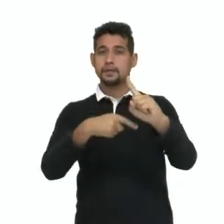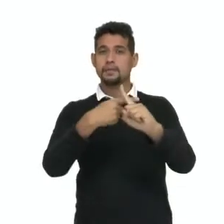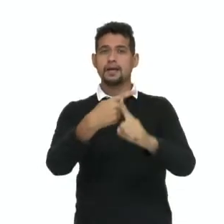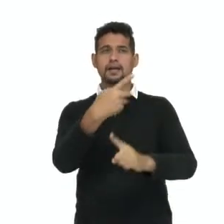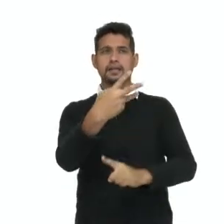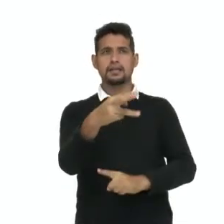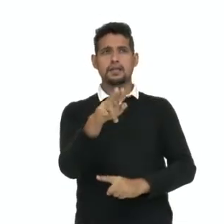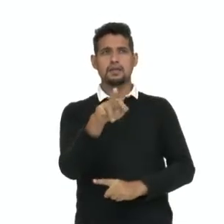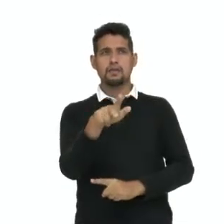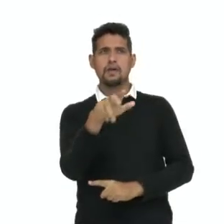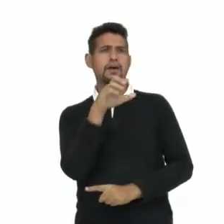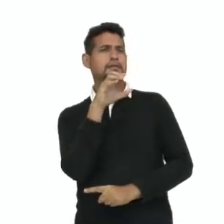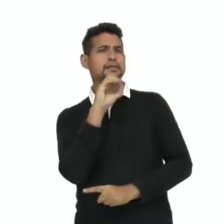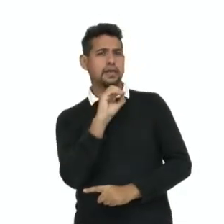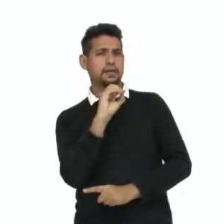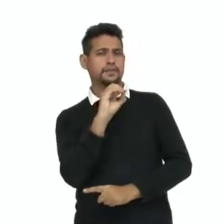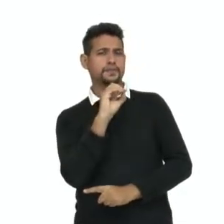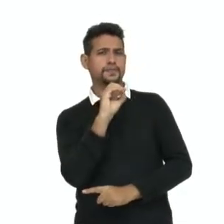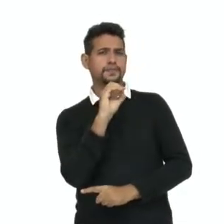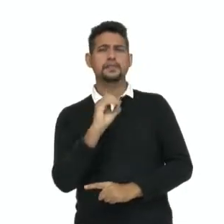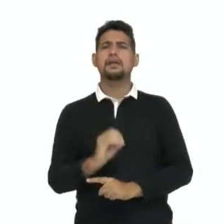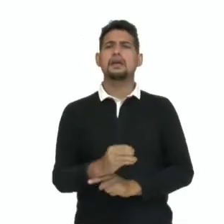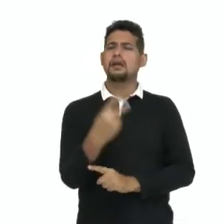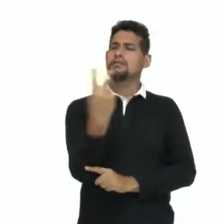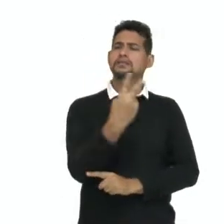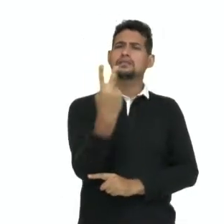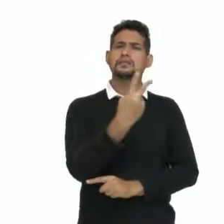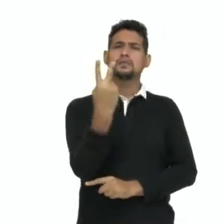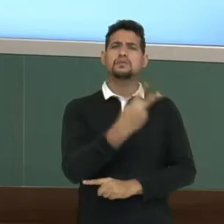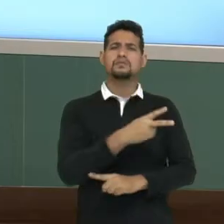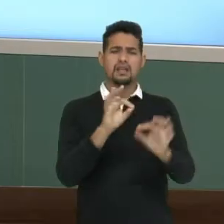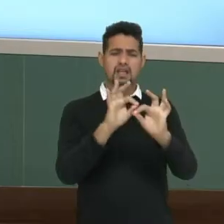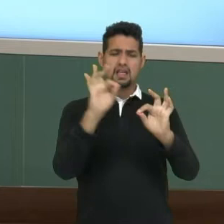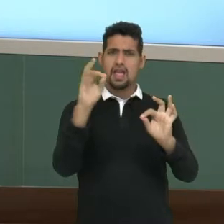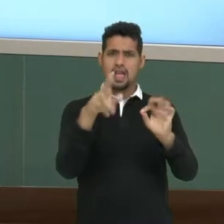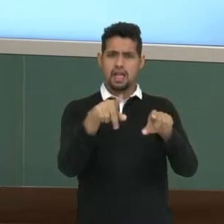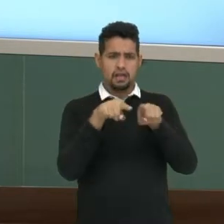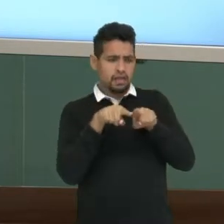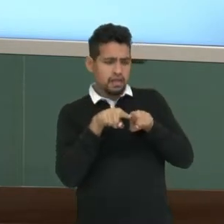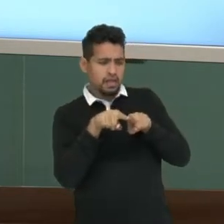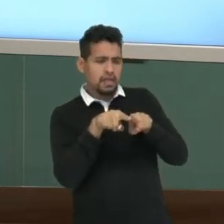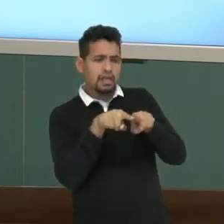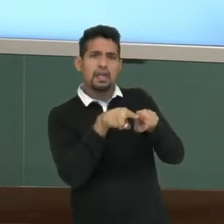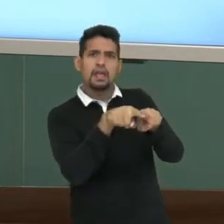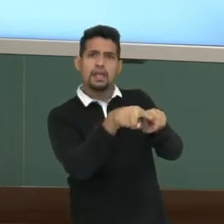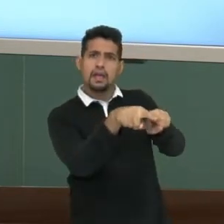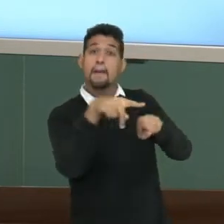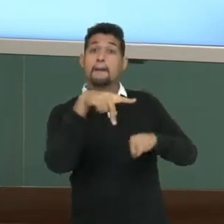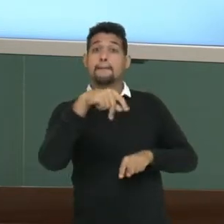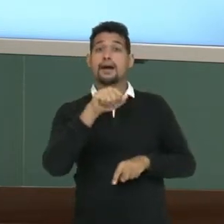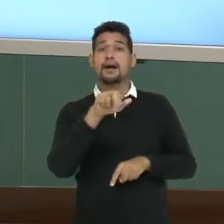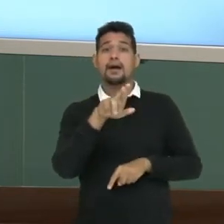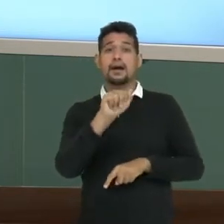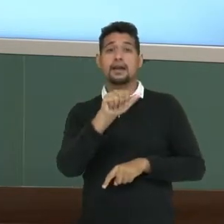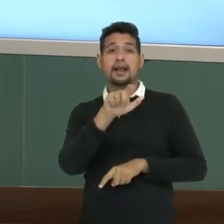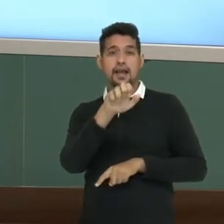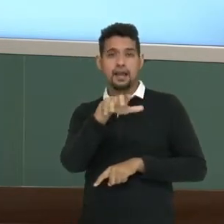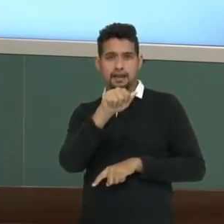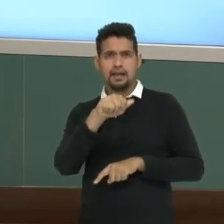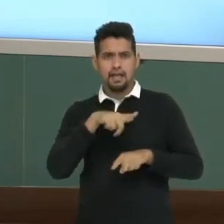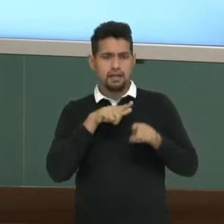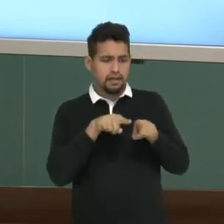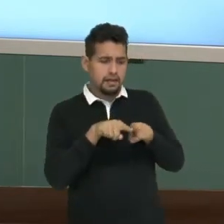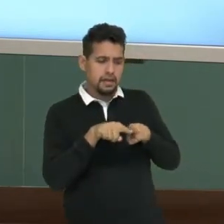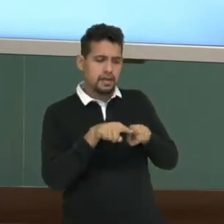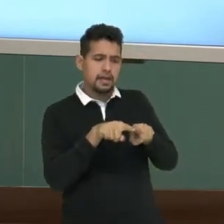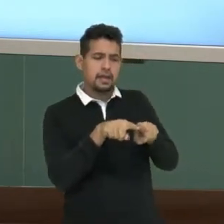zero. Responda, essas duas retas são paralelas? O que tem que acontecer para as duas retas serem paralelas?